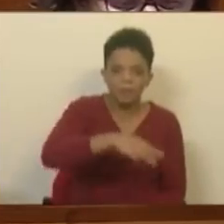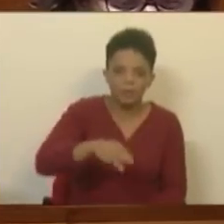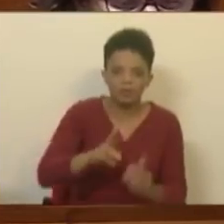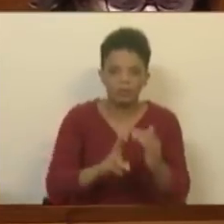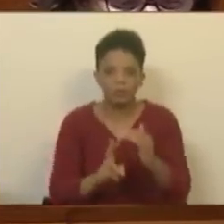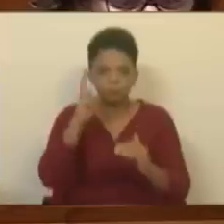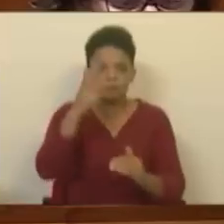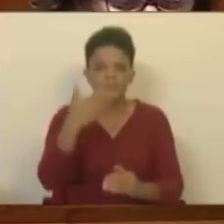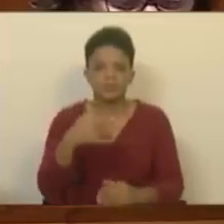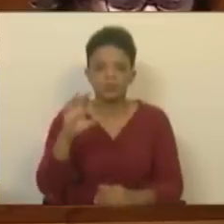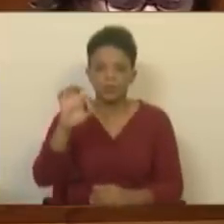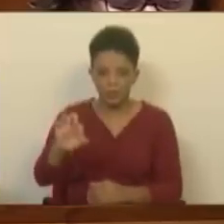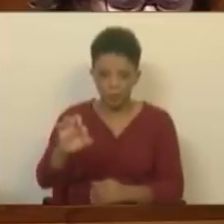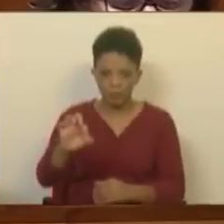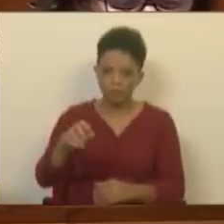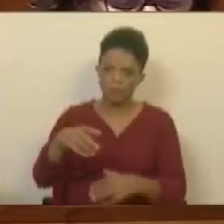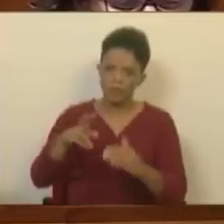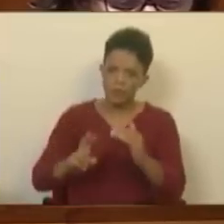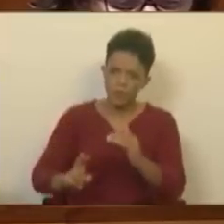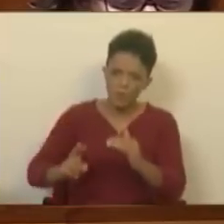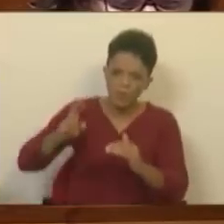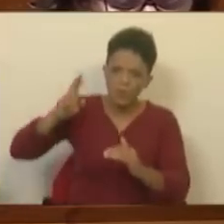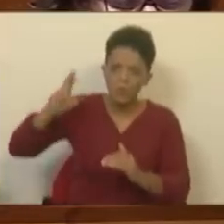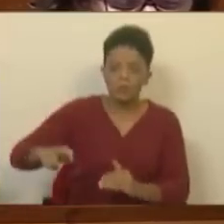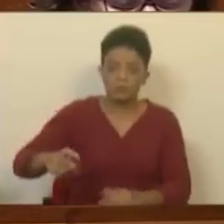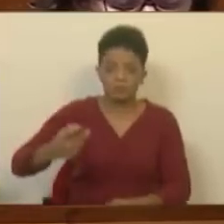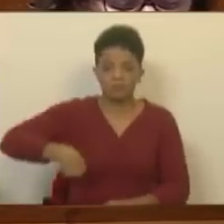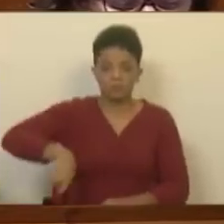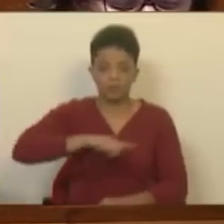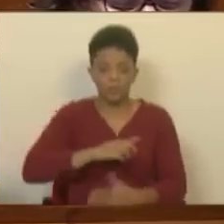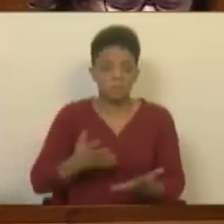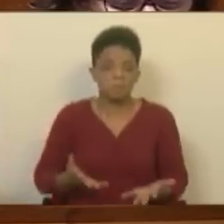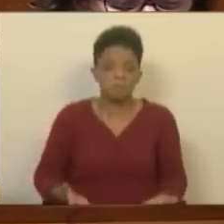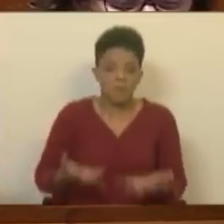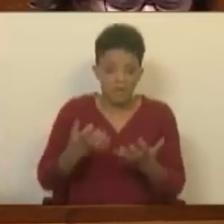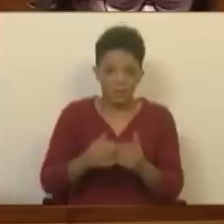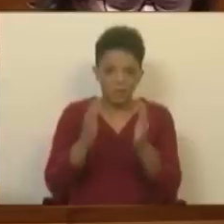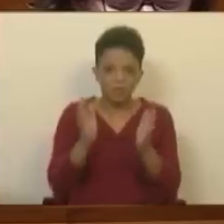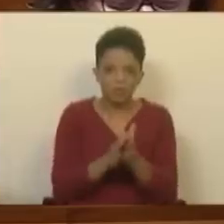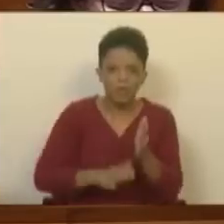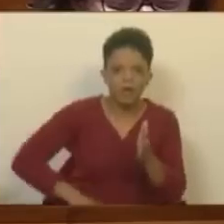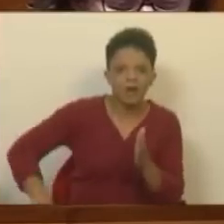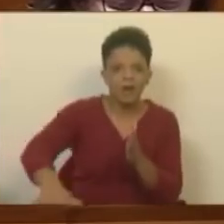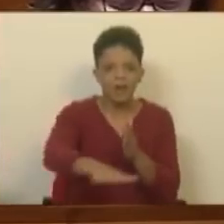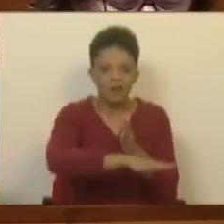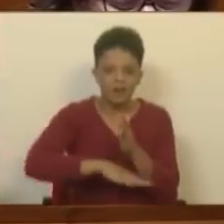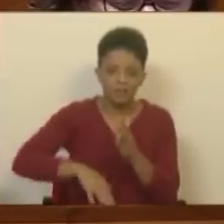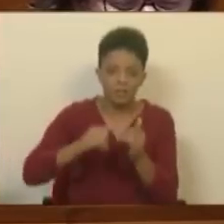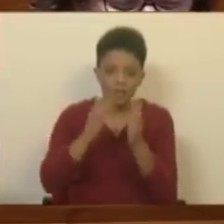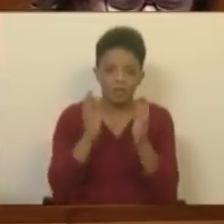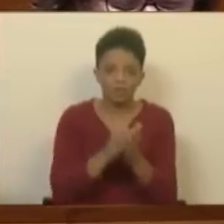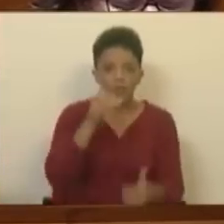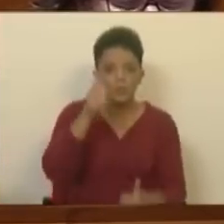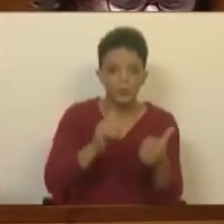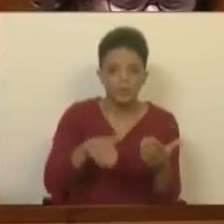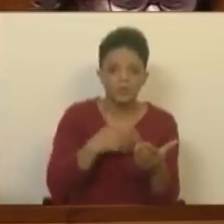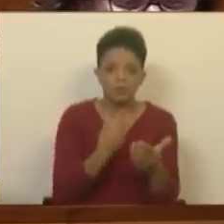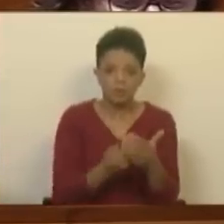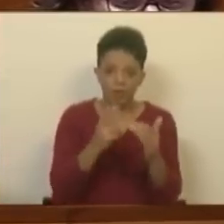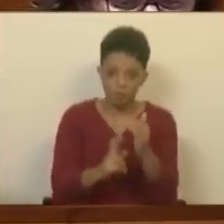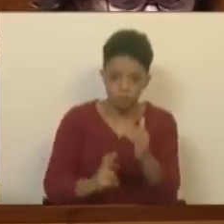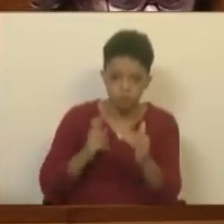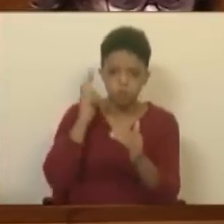é um crescimento muito significativo quem nos deram a nós em todos os setores em todos os concursos que podemos ter